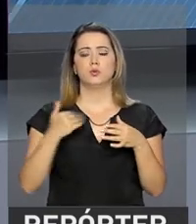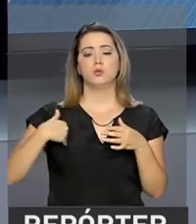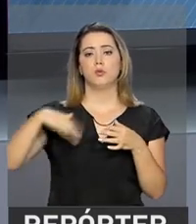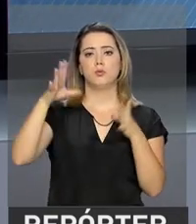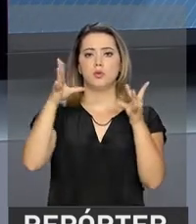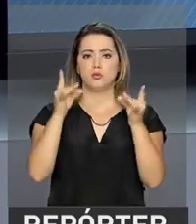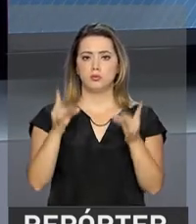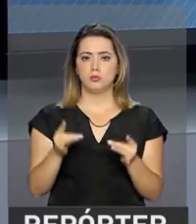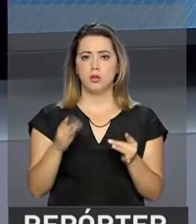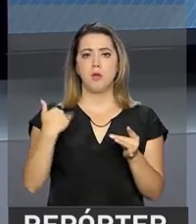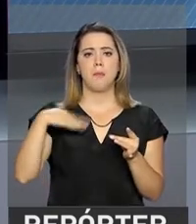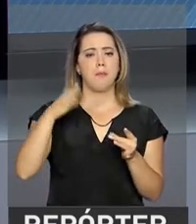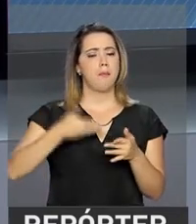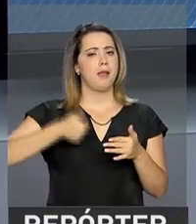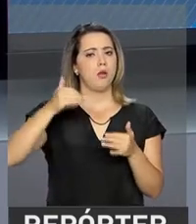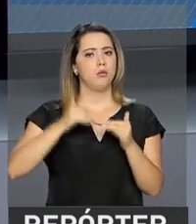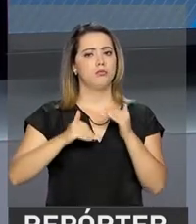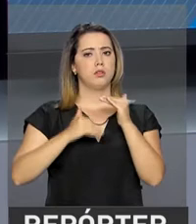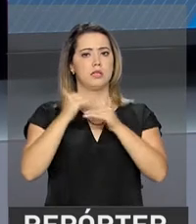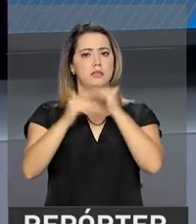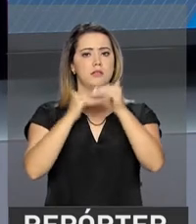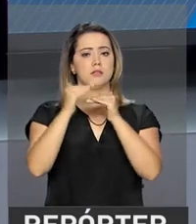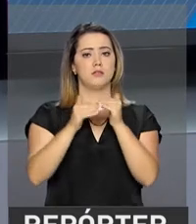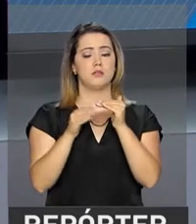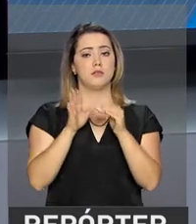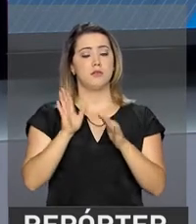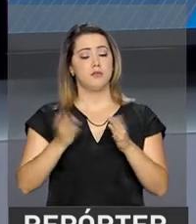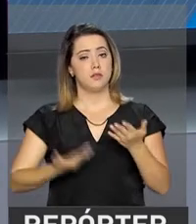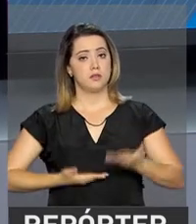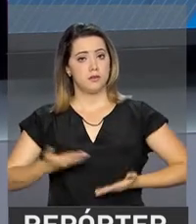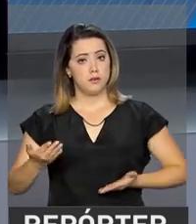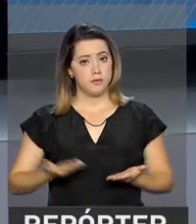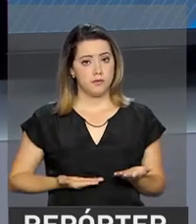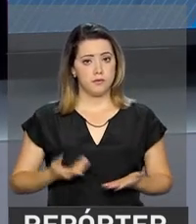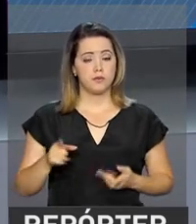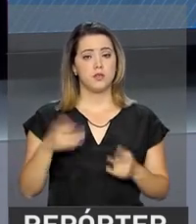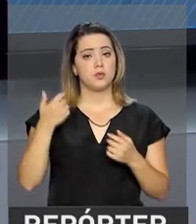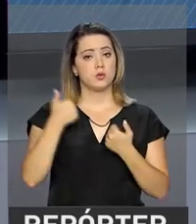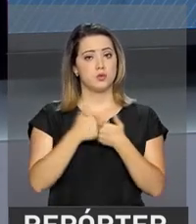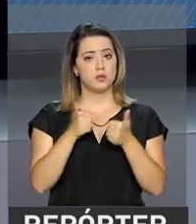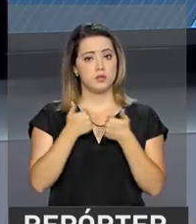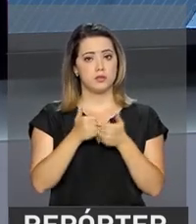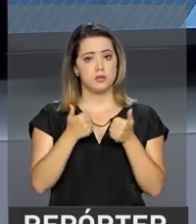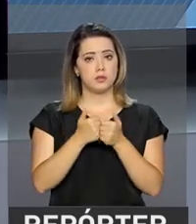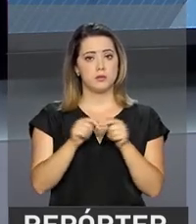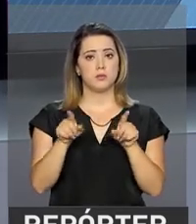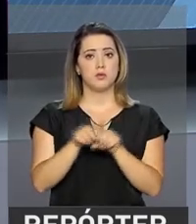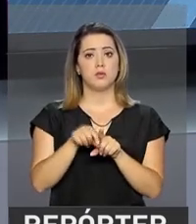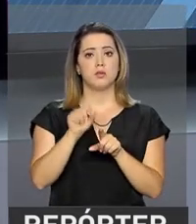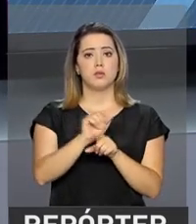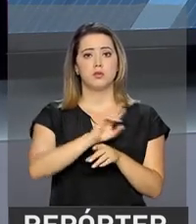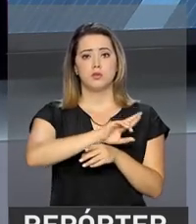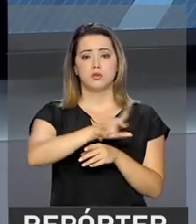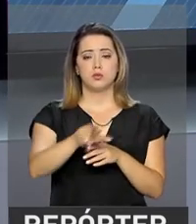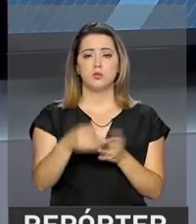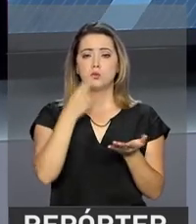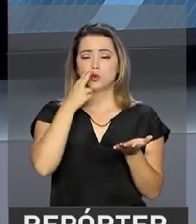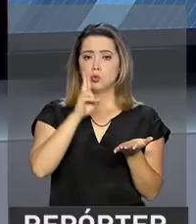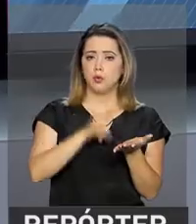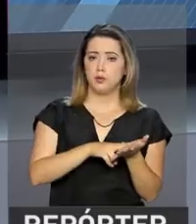destaque foram serviços prestados às famílias e transportes serviços auxiliares dos transportes e